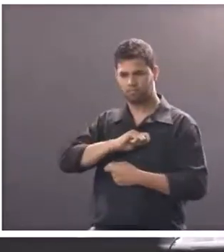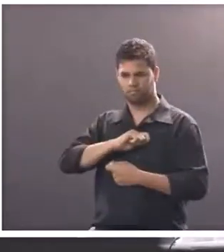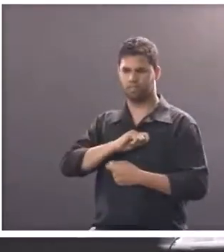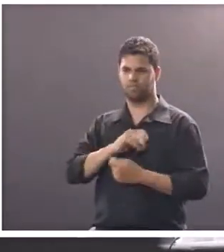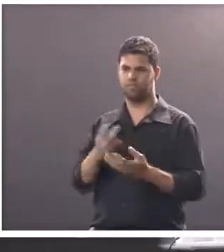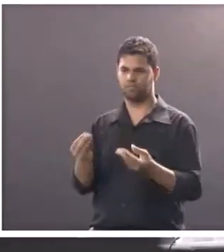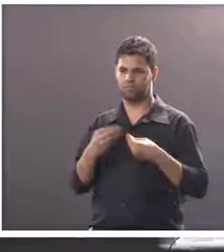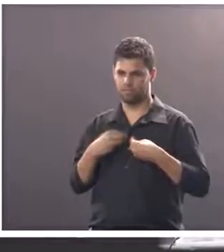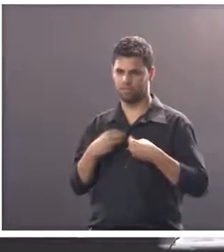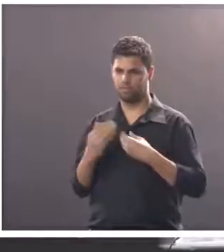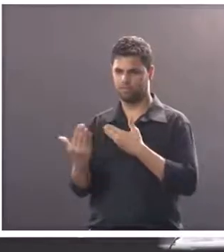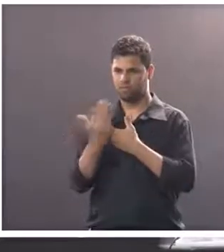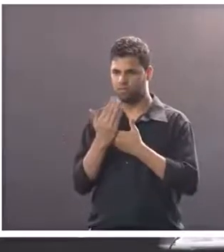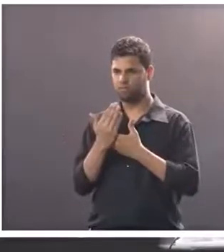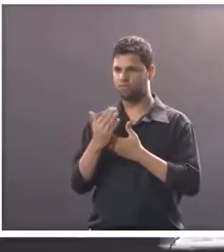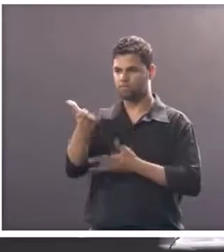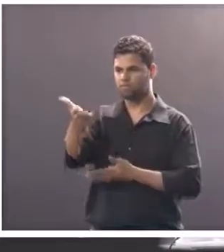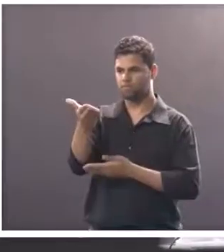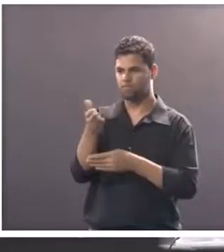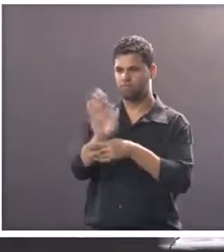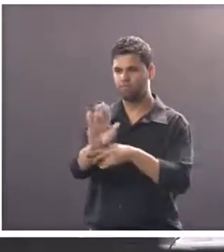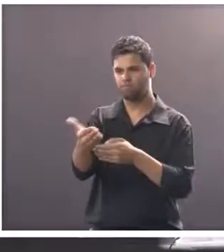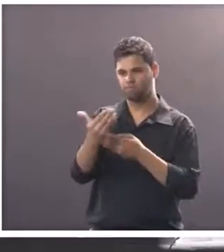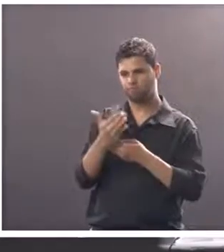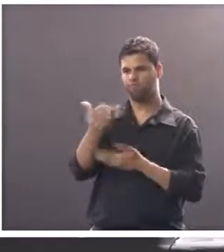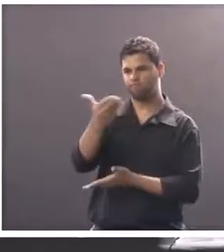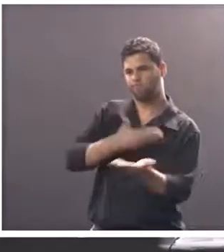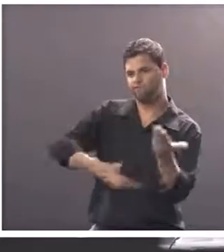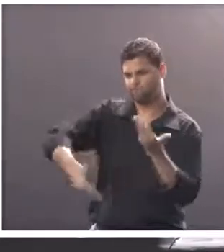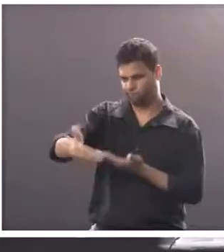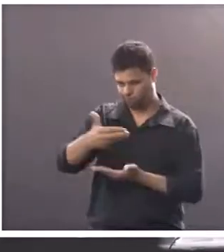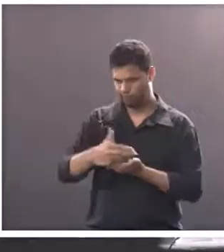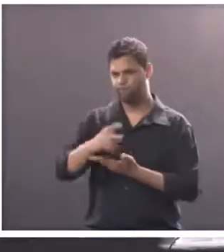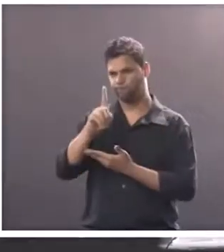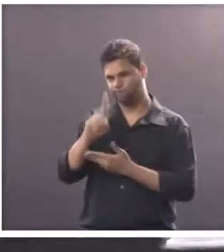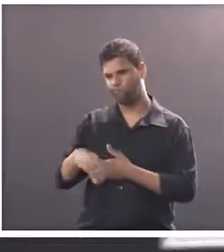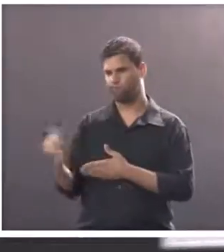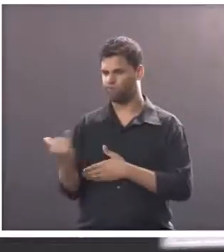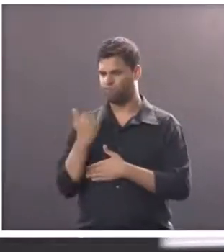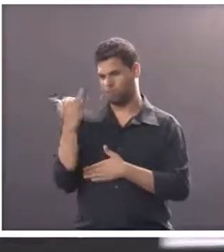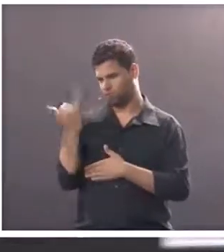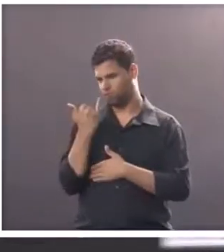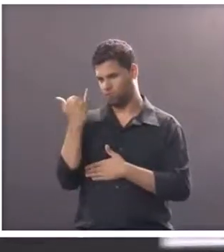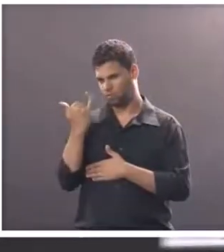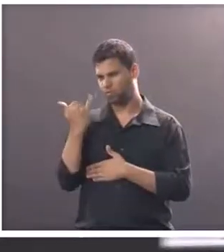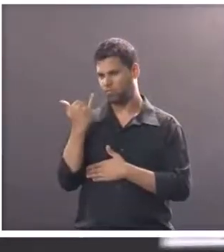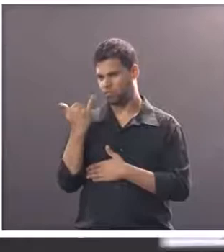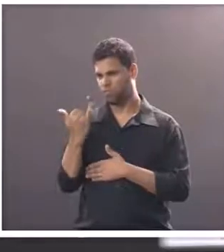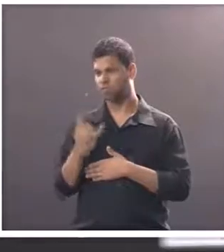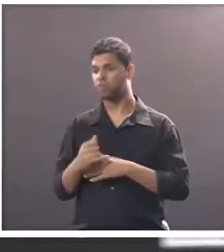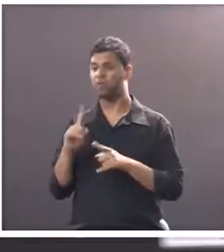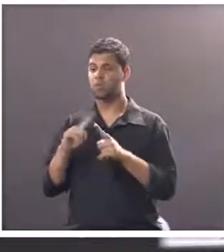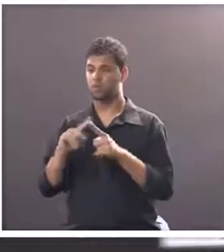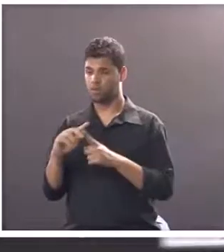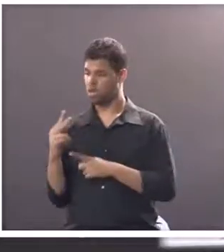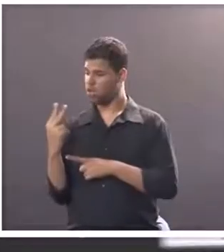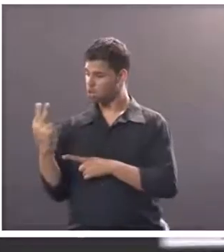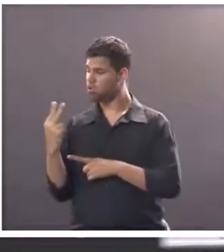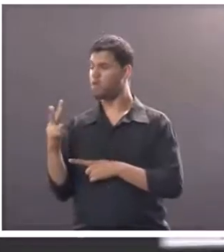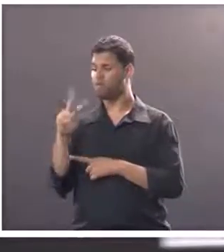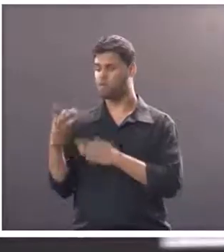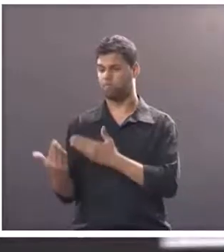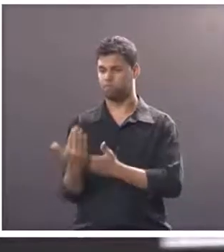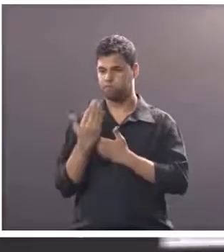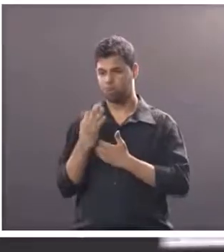Ou você teve ali um momento, uma cólica, uma dor, e precisa sair, e aquela sua dupla vai te auxiliar. Ou